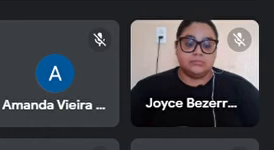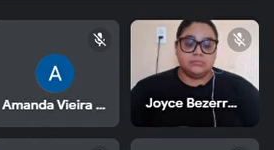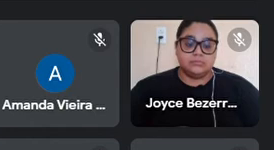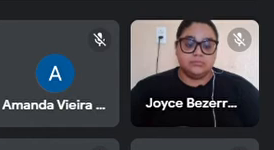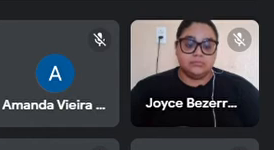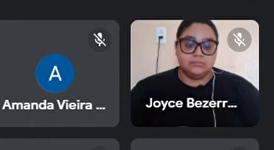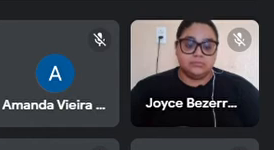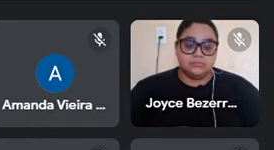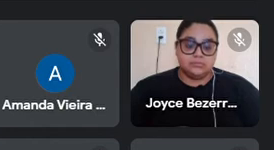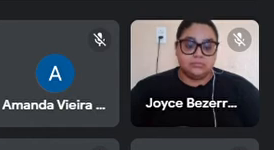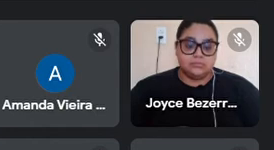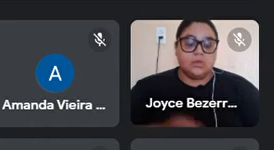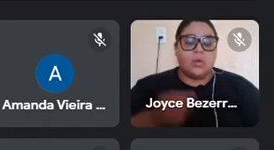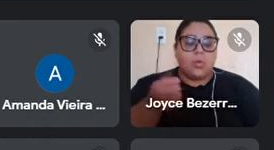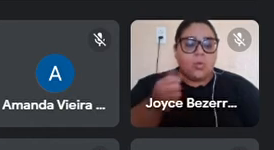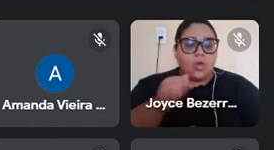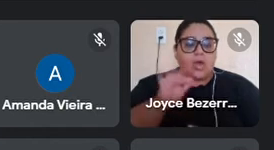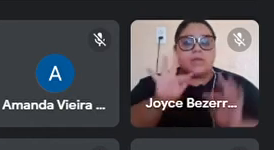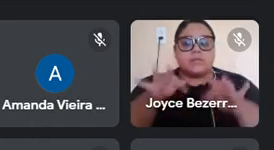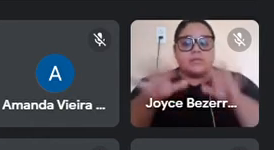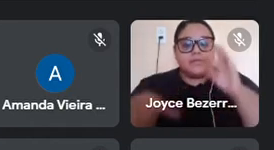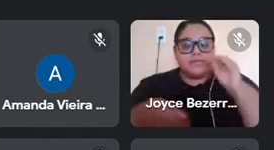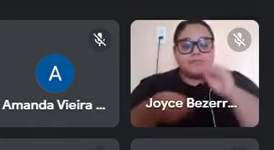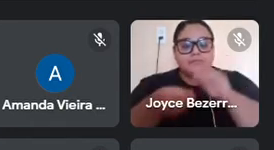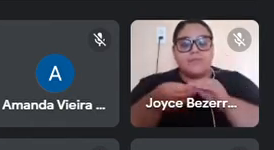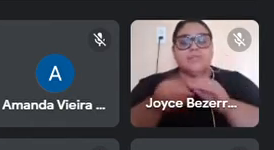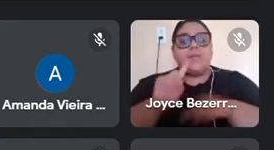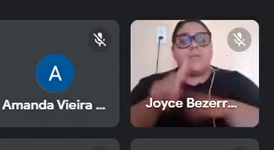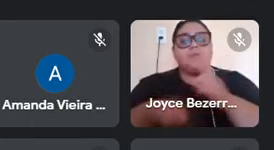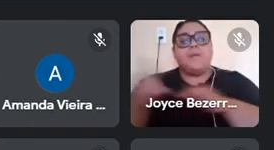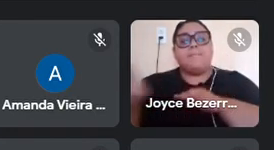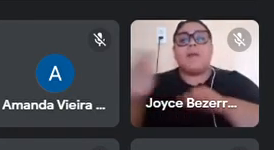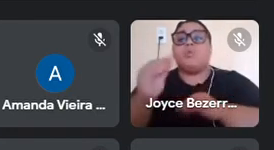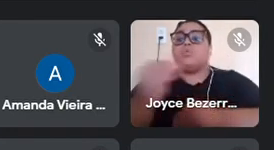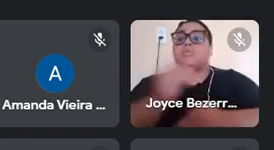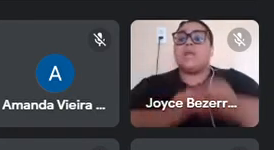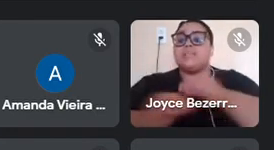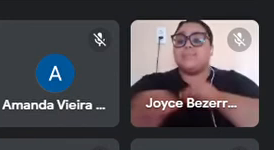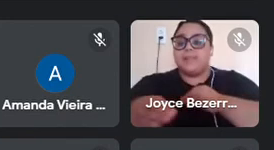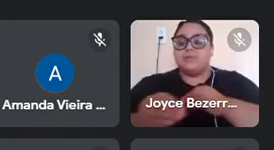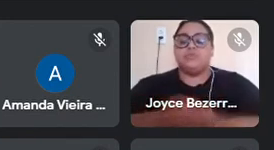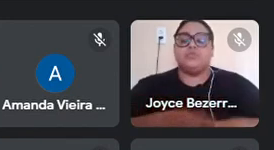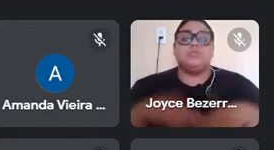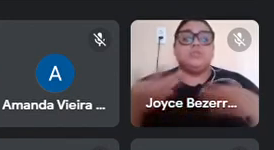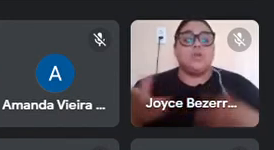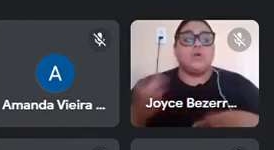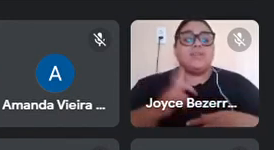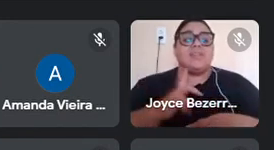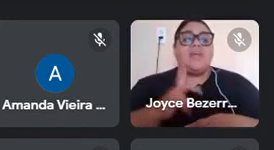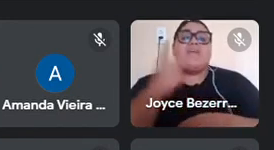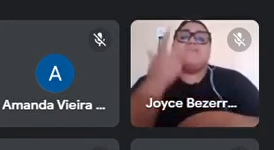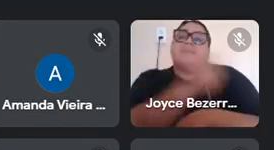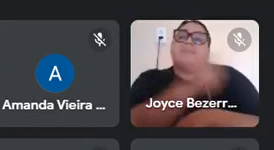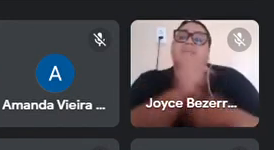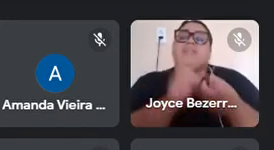Olha, tá quase acabando, viu? E a gente vai para os transplantes. Então, a gente tem vacinas de